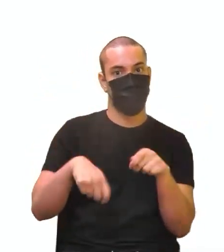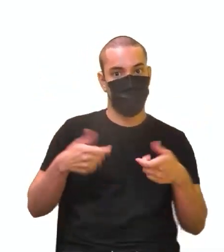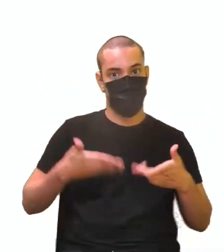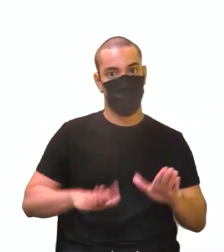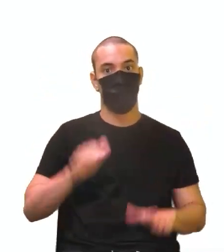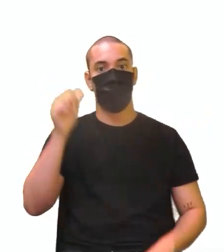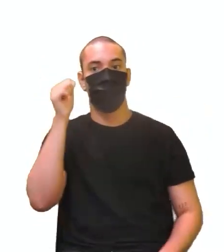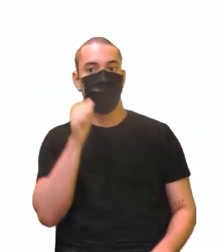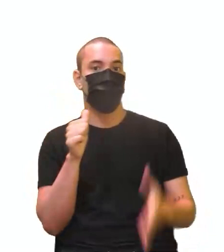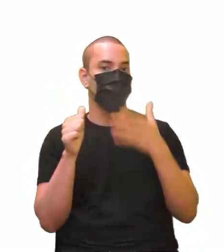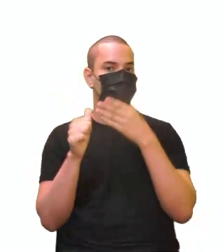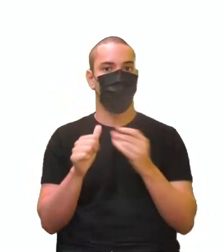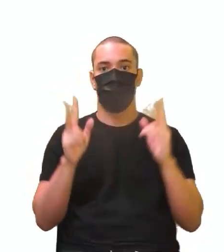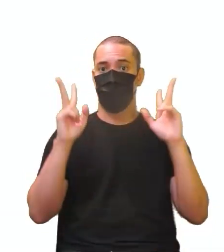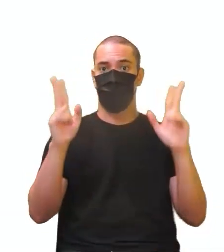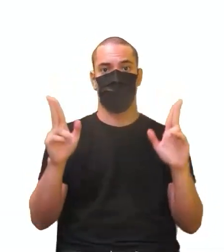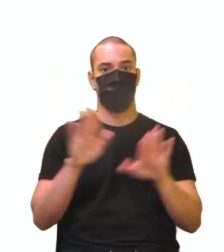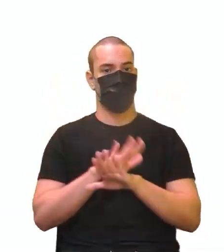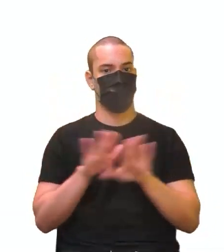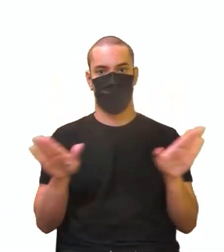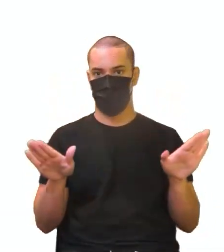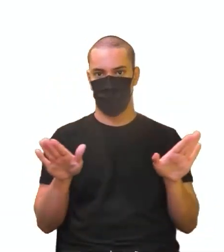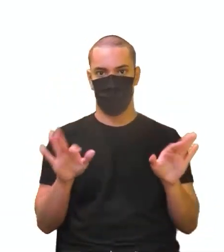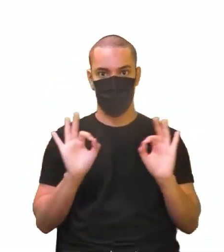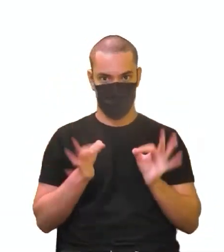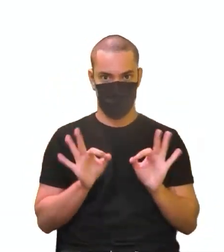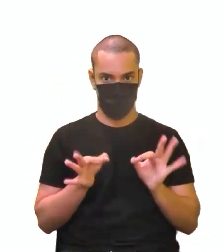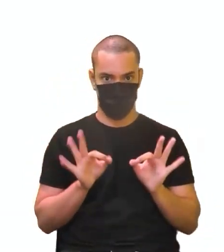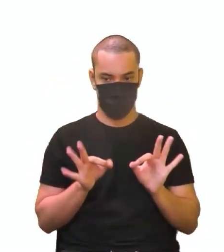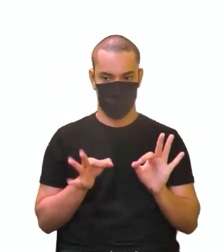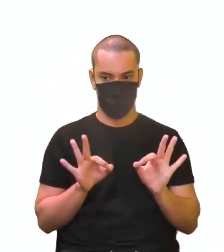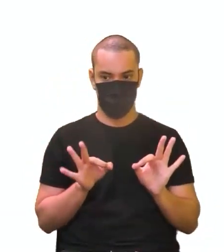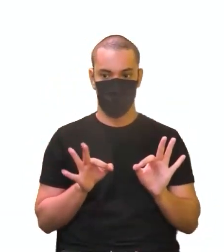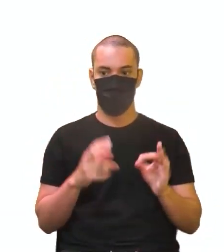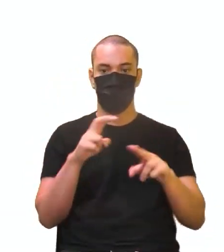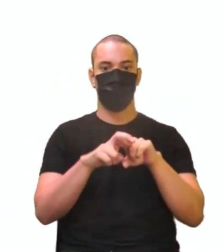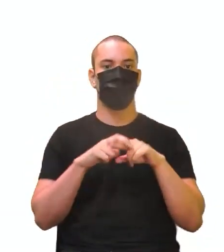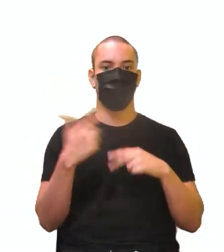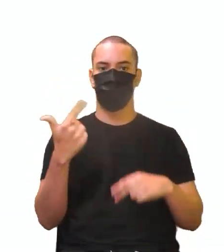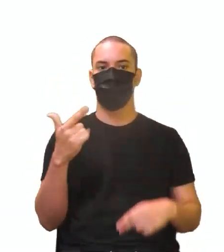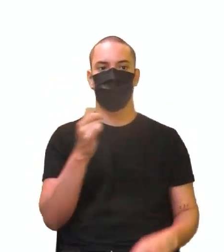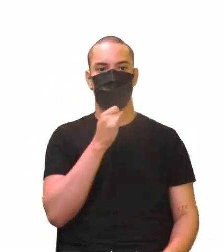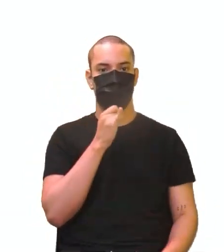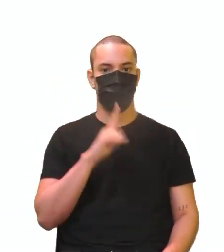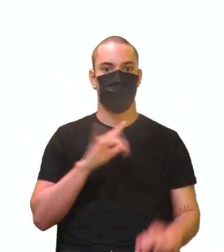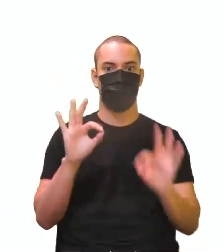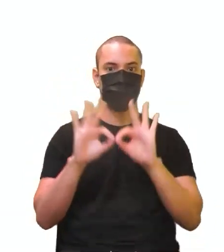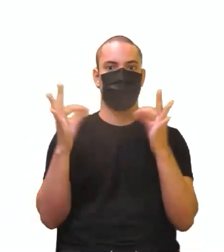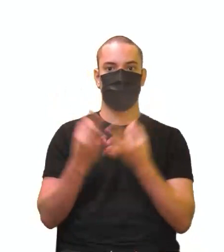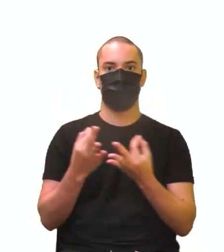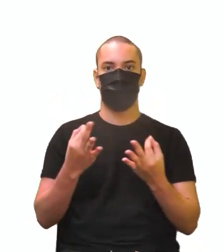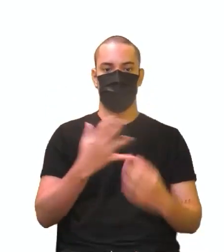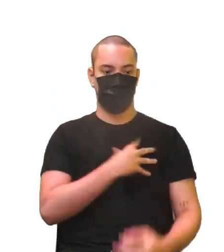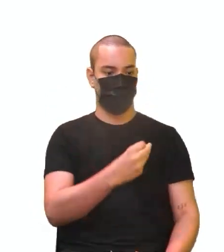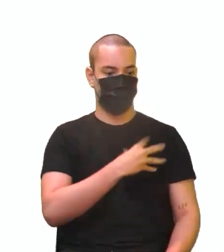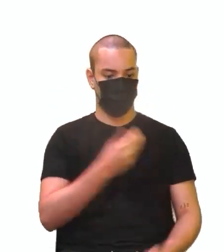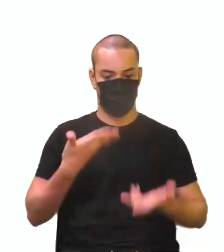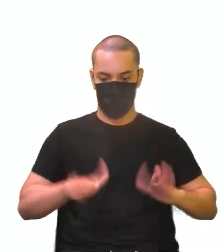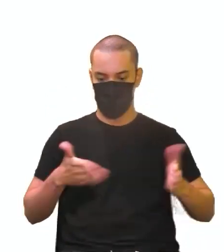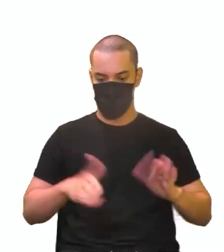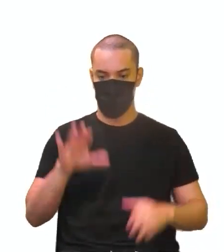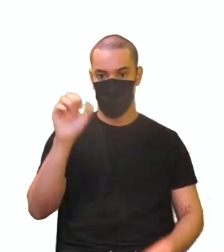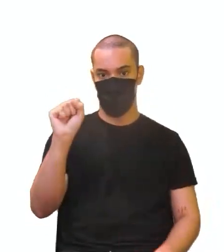mulher é a mesma. Certinho? Então, não tem... Ah, ela teve... A família tem 8 filhos.